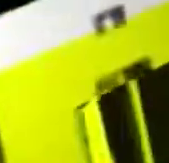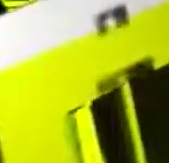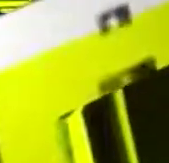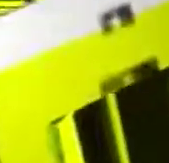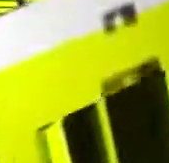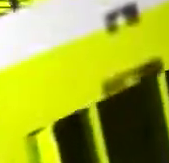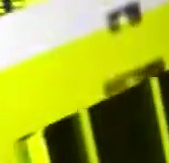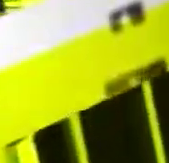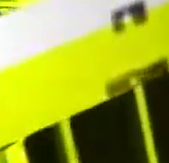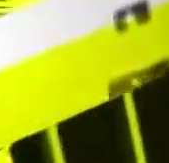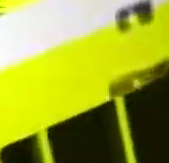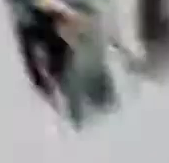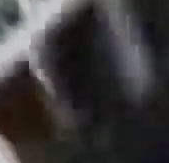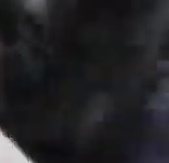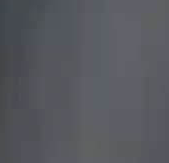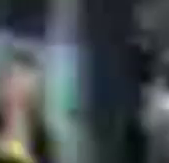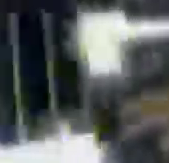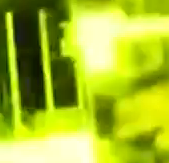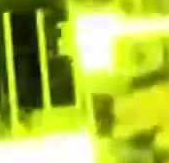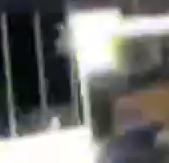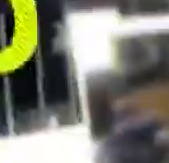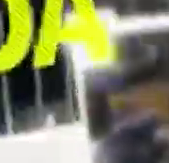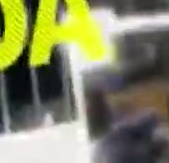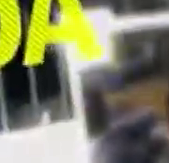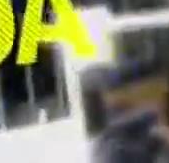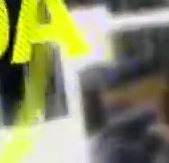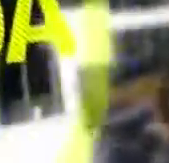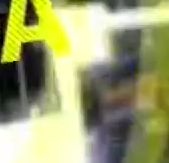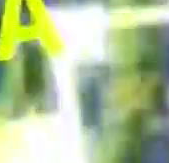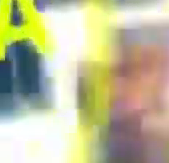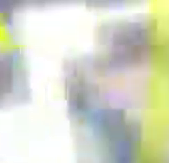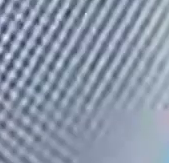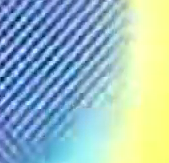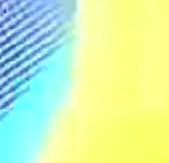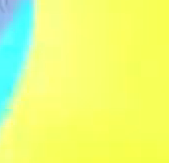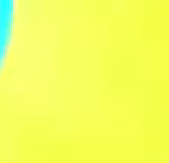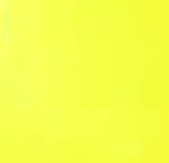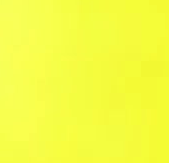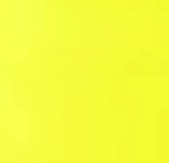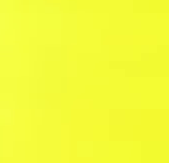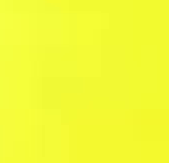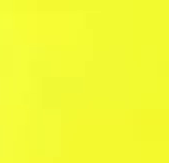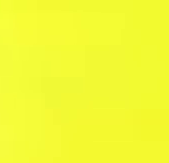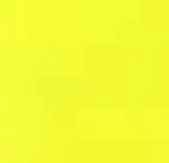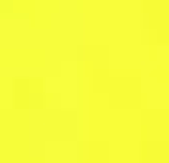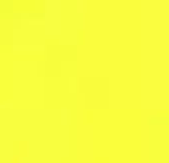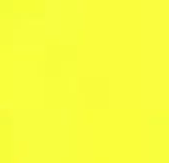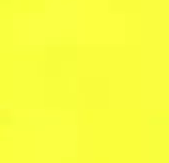Um segundo encaminhamento. Ministério de Santos, no meu estado de São Paulo.